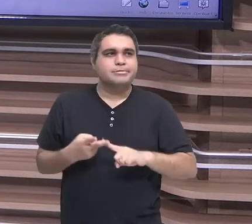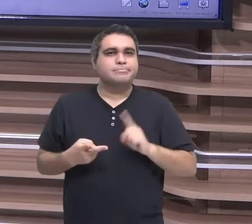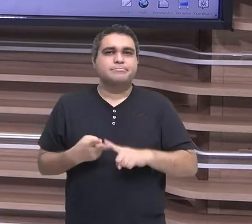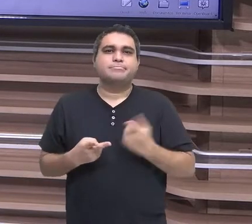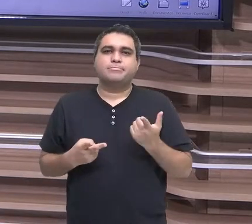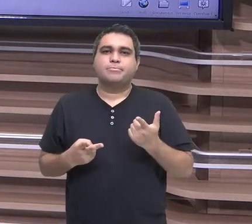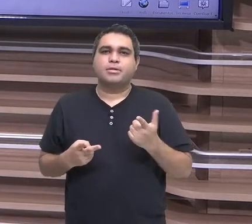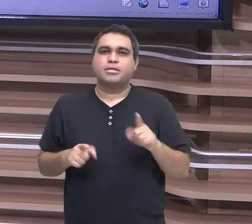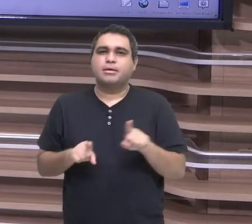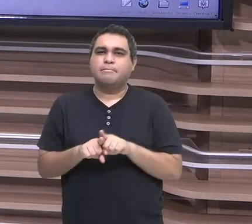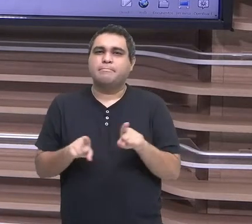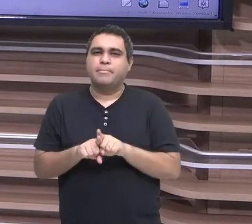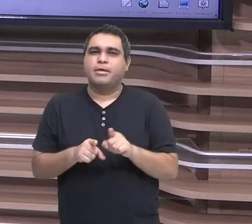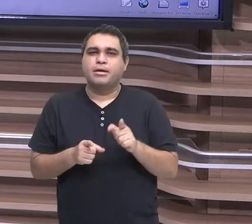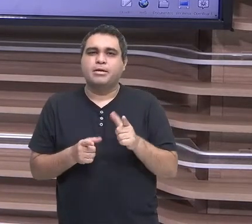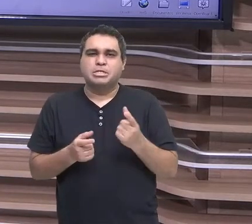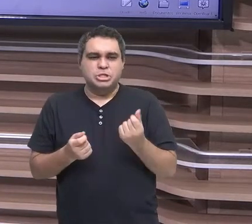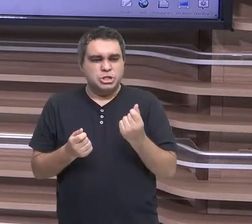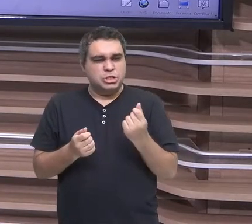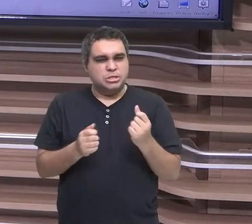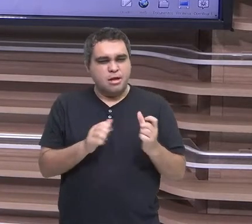ali o enriquecimento